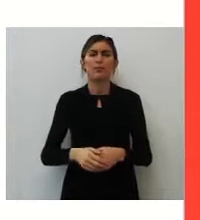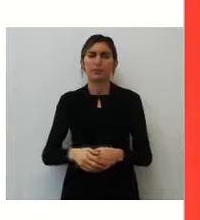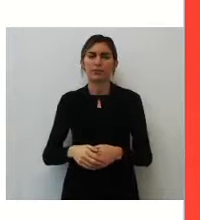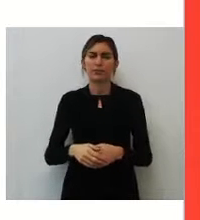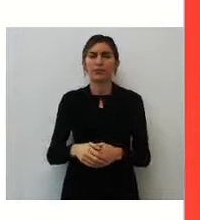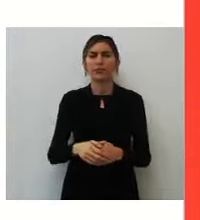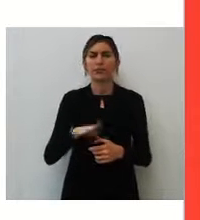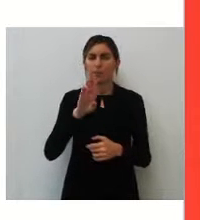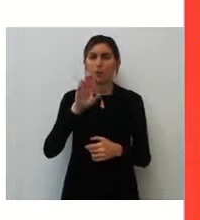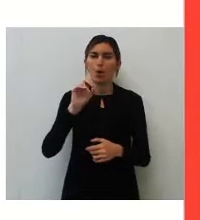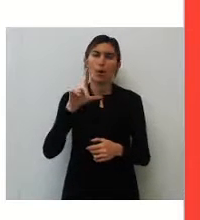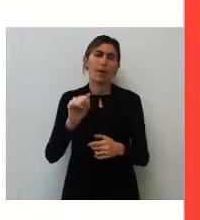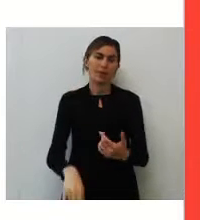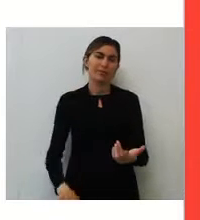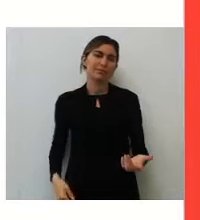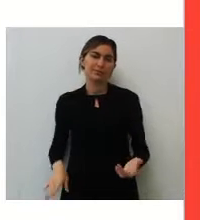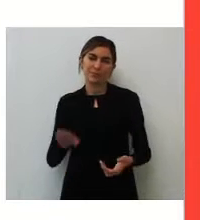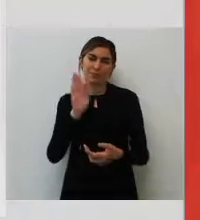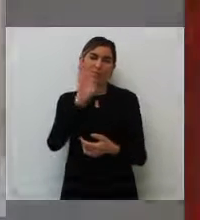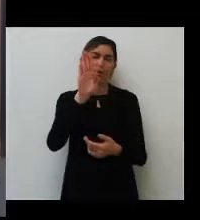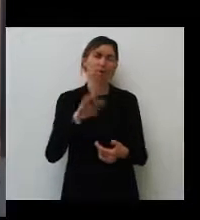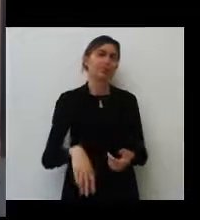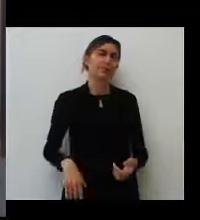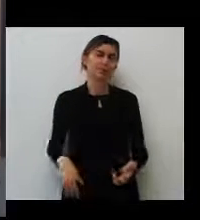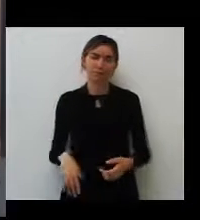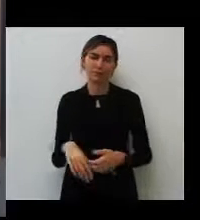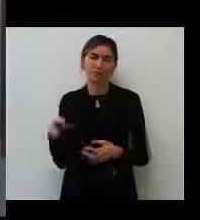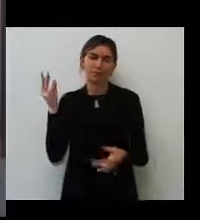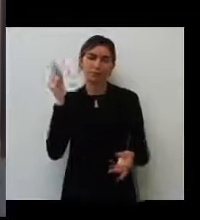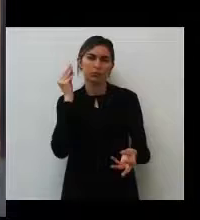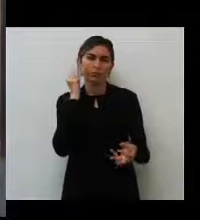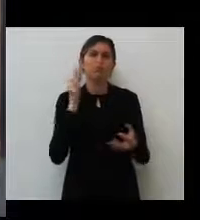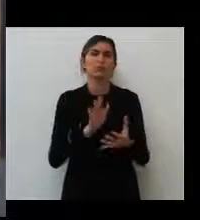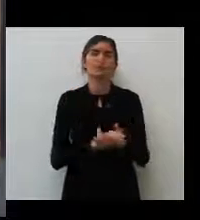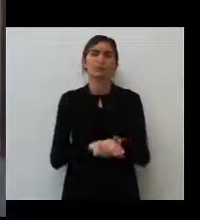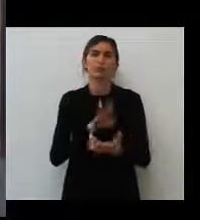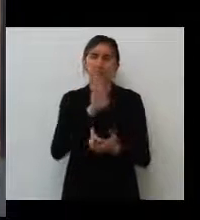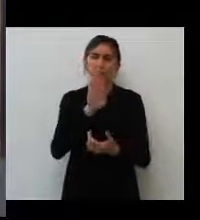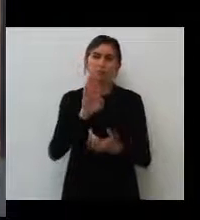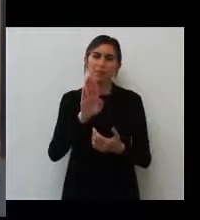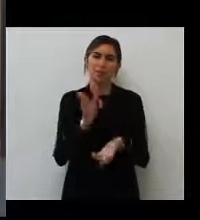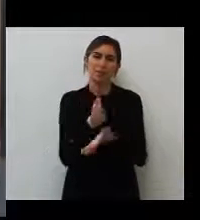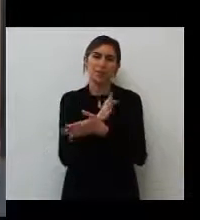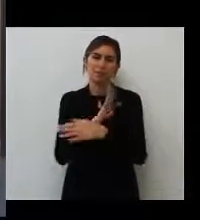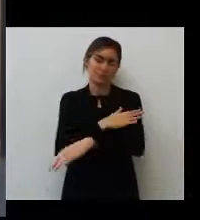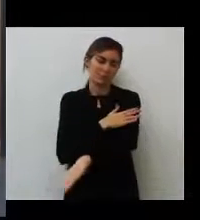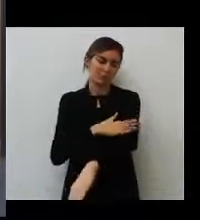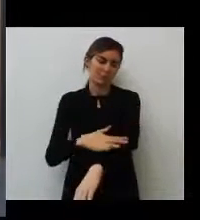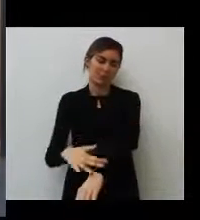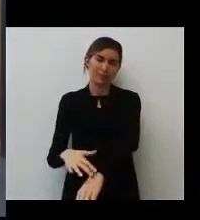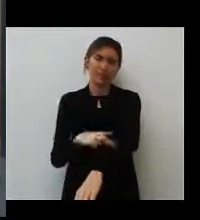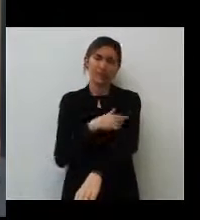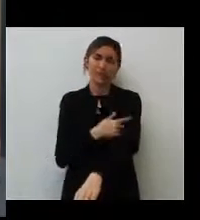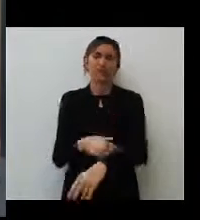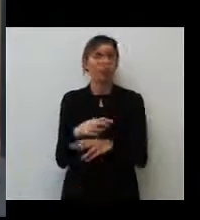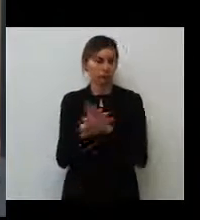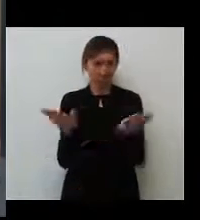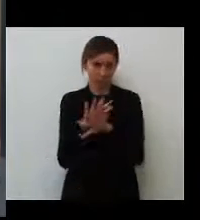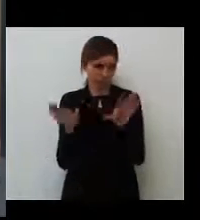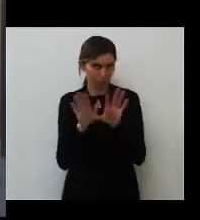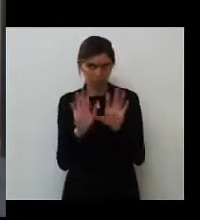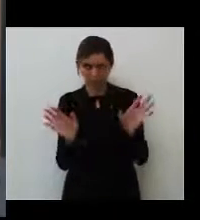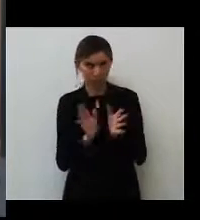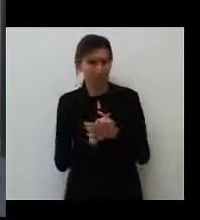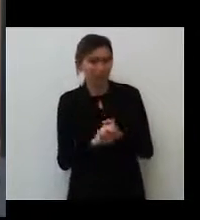bola e aí um beijo baby braço e tá bom